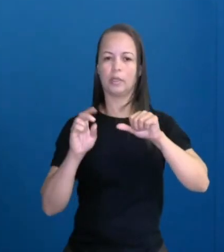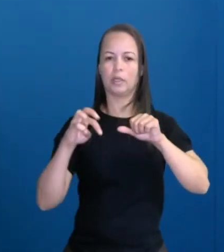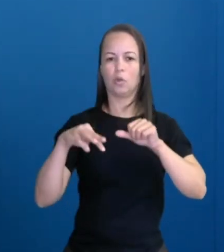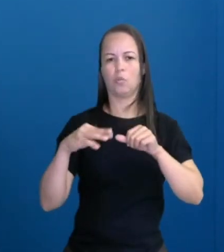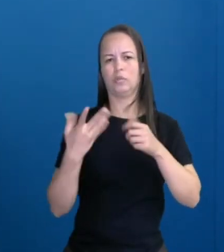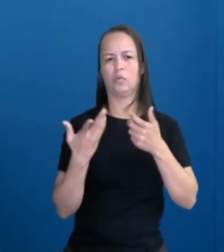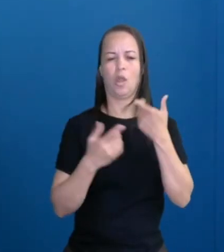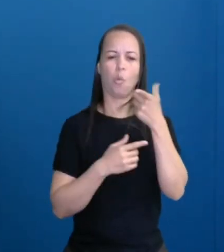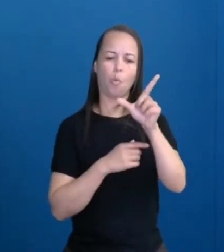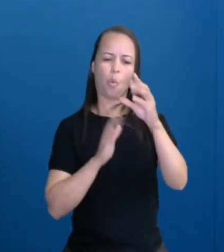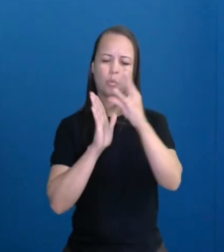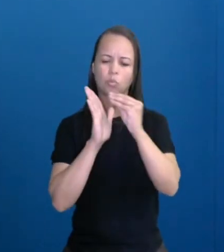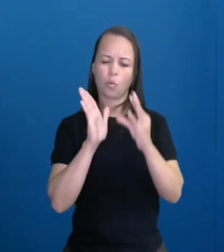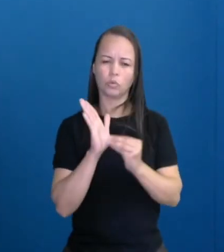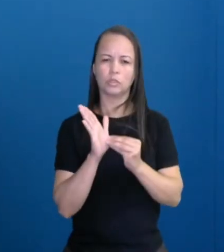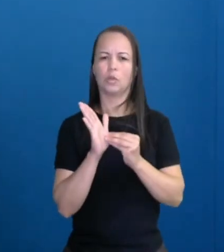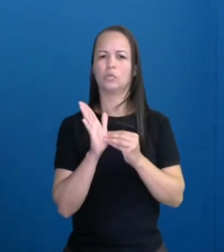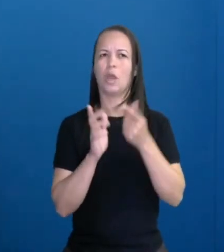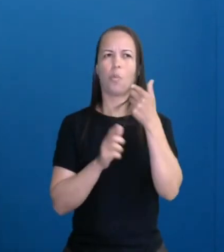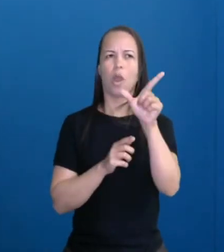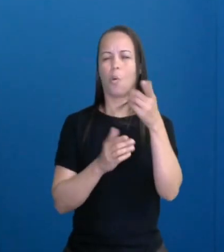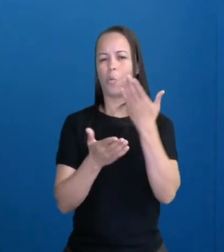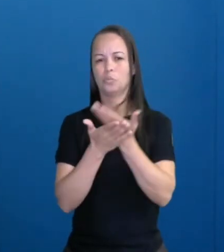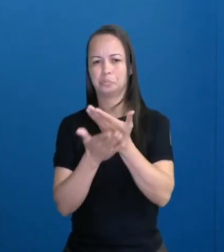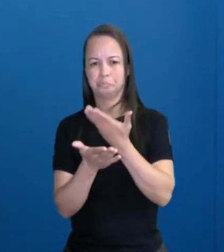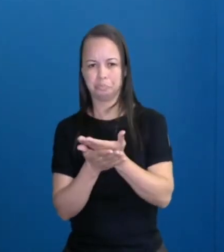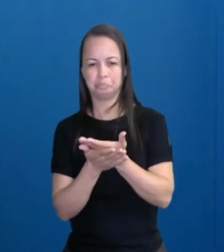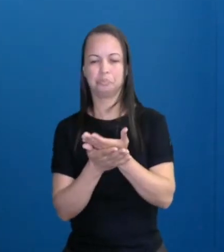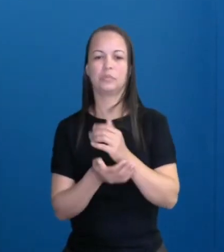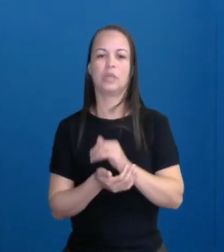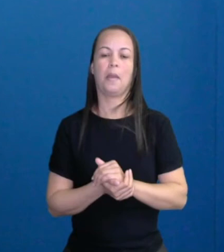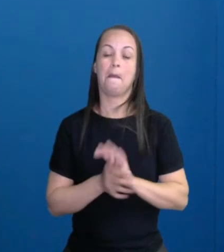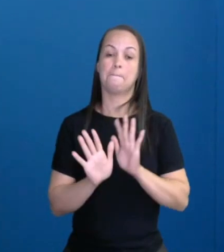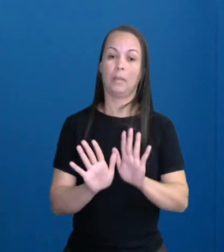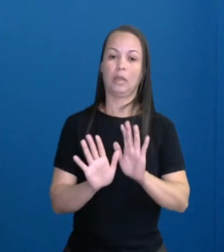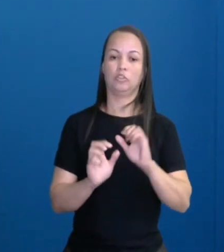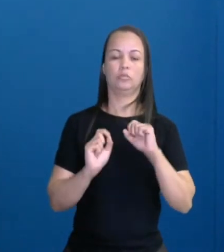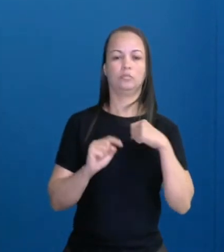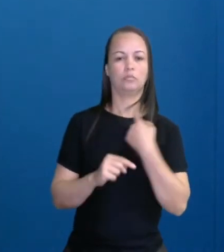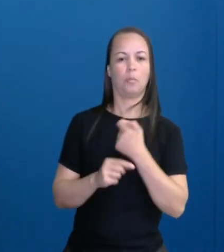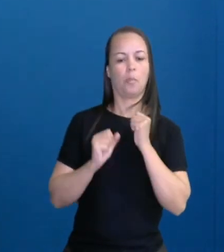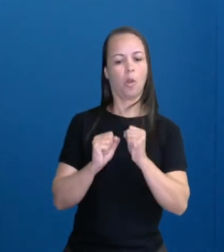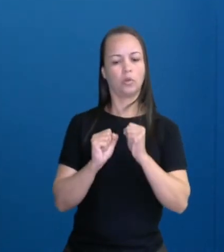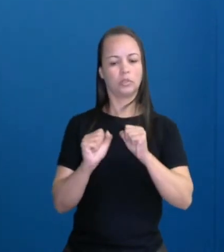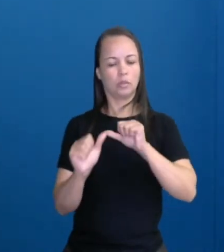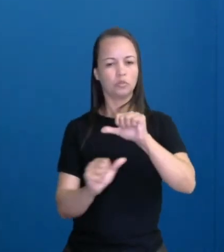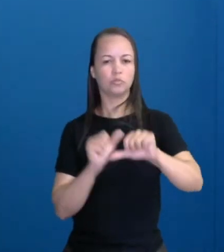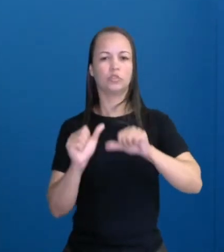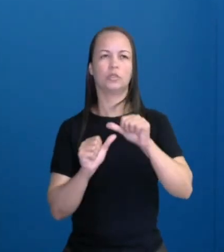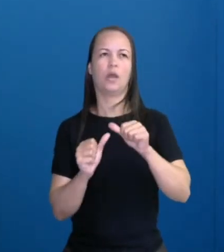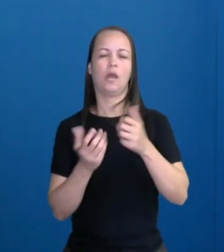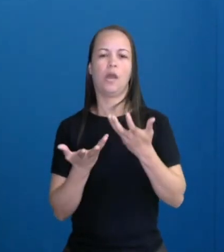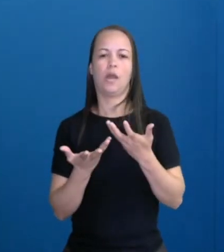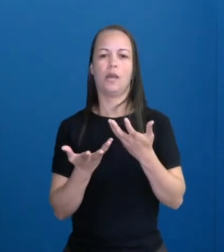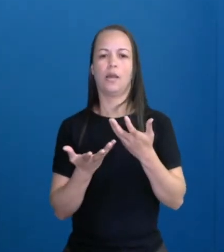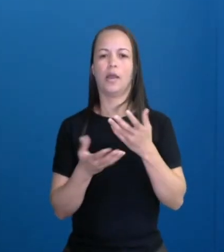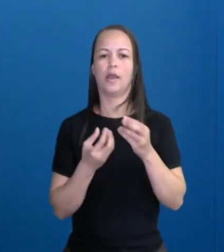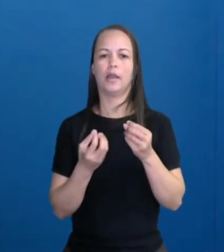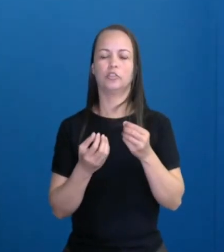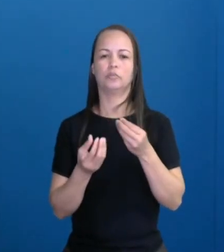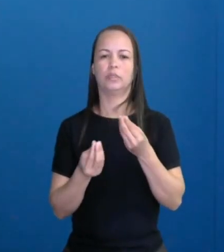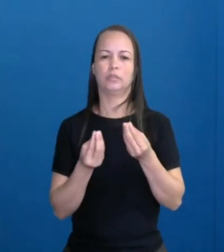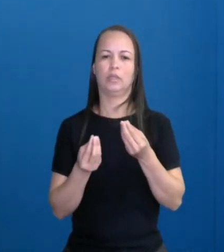um outro conteúdo, é motivo aí para uma outra aula, mas a gente pode alterar a partir das medidas, né,